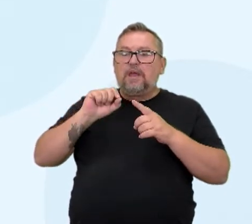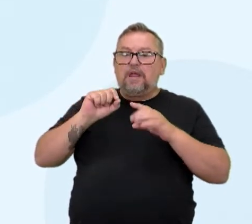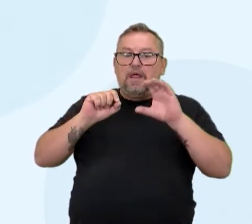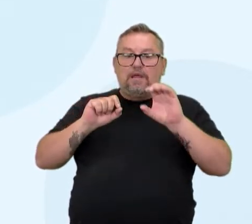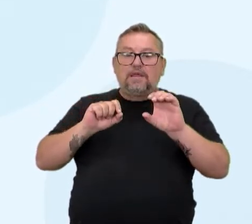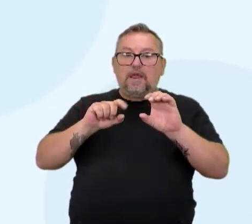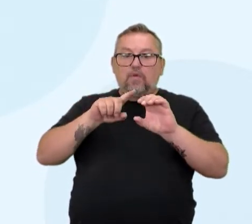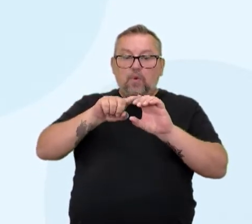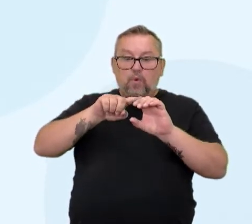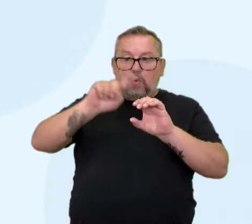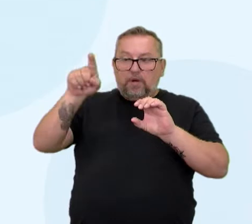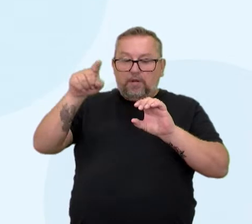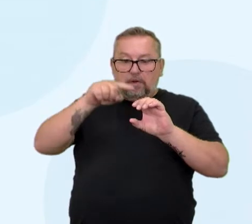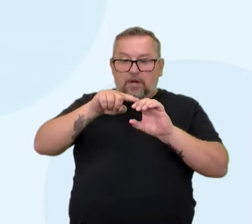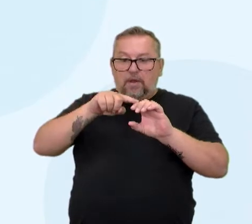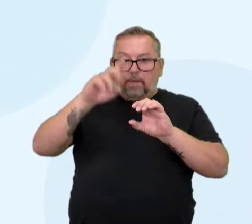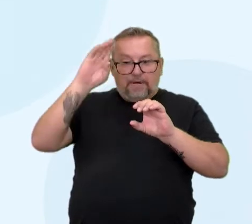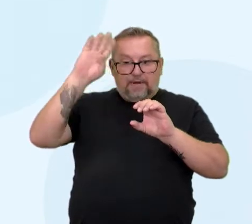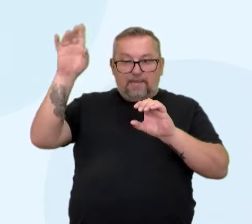ideia central, que é o que está em